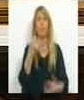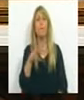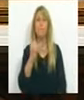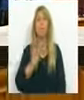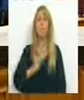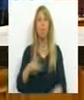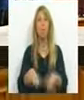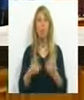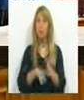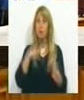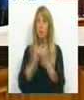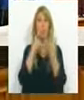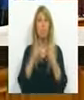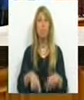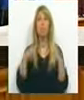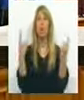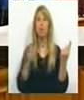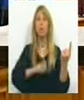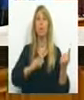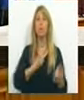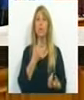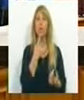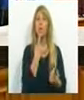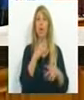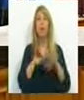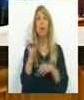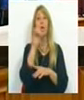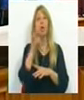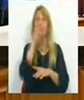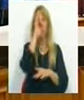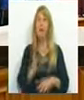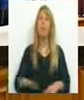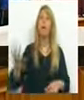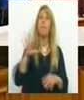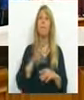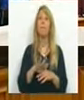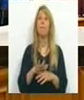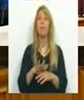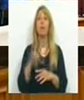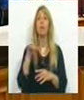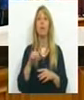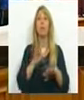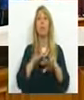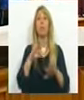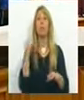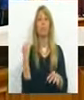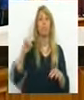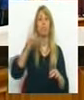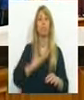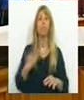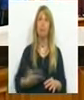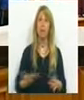partido que desde sempre tem vindo a demonstrar uma grande preocupação com as questões ambientais e com as violações desses